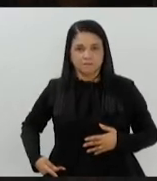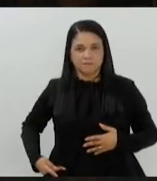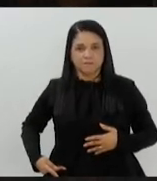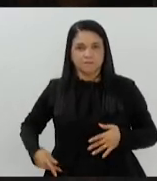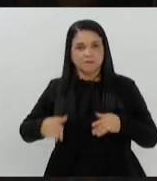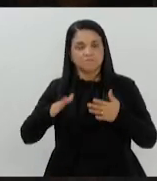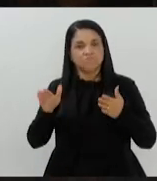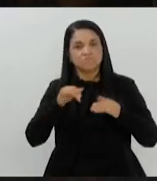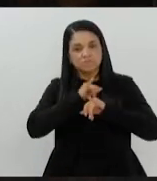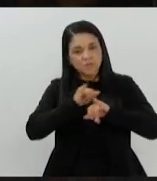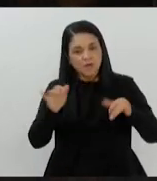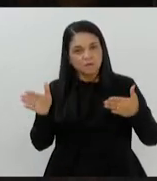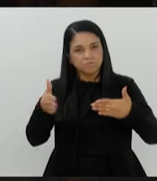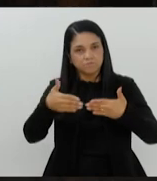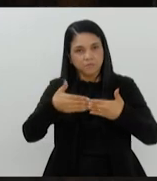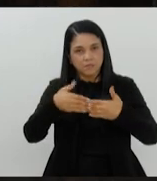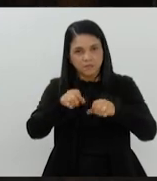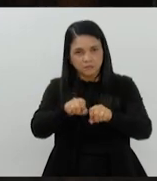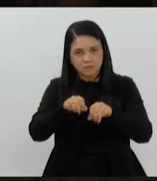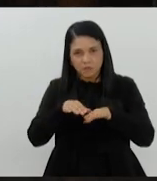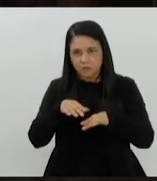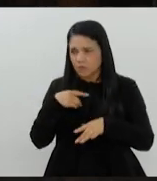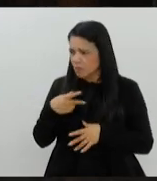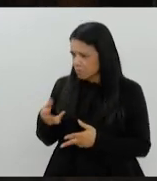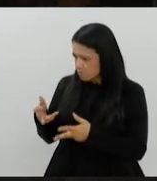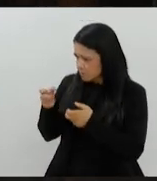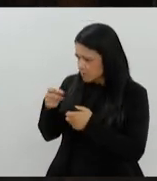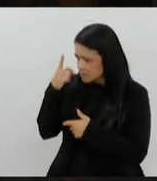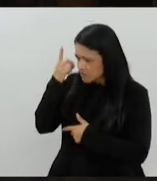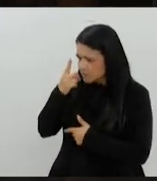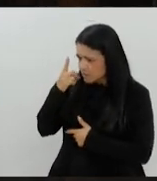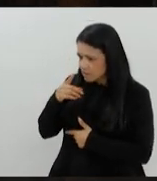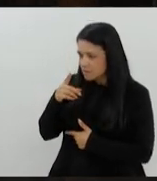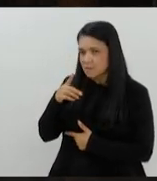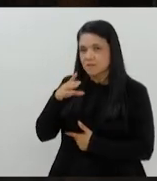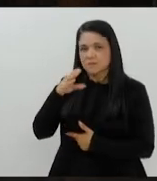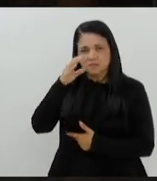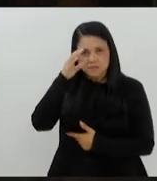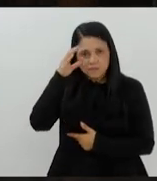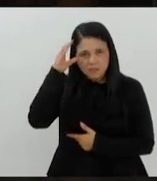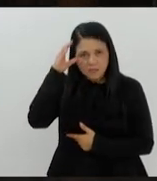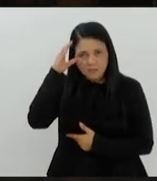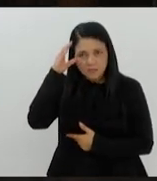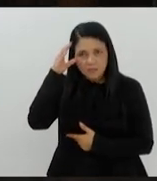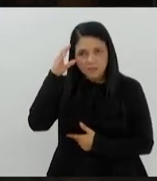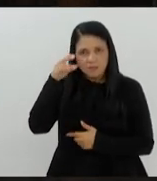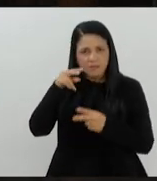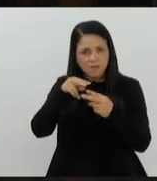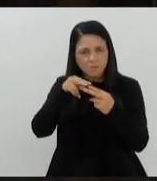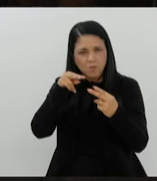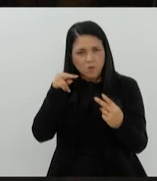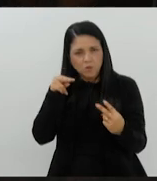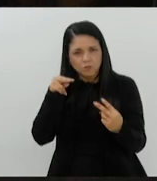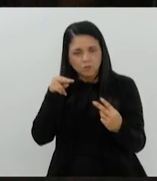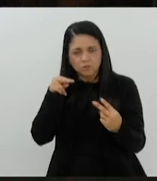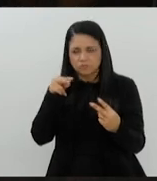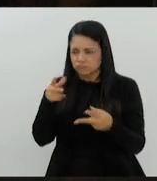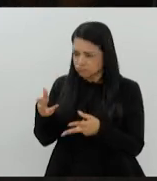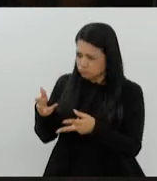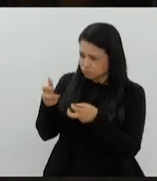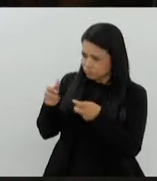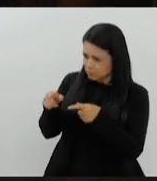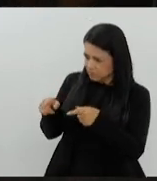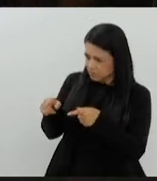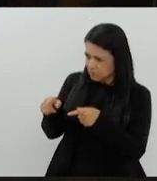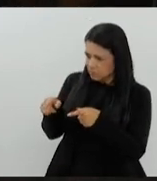declara encerrada a presente sessão. Aqui eu estou vendo a deputada Célia Jordão, no remoto,